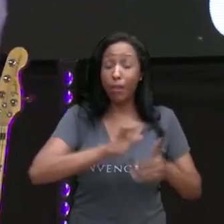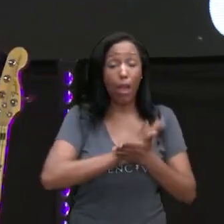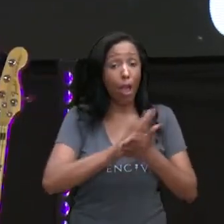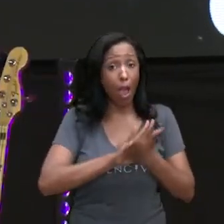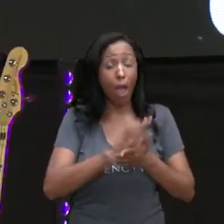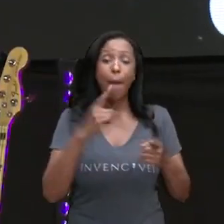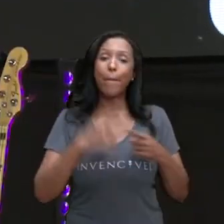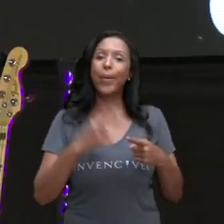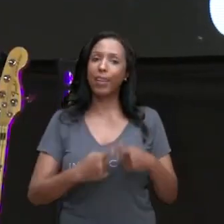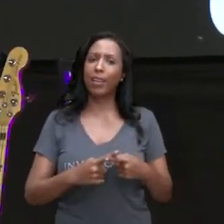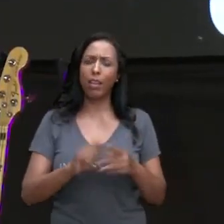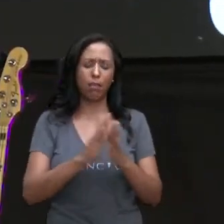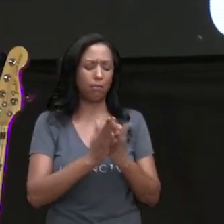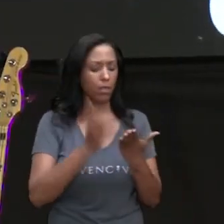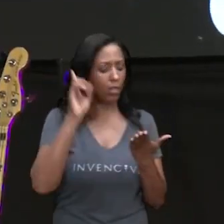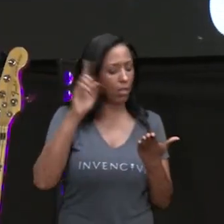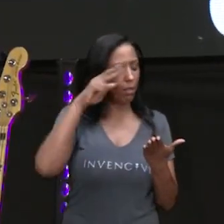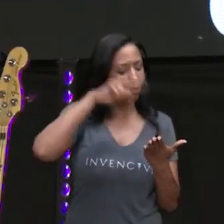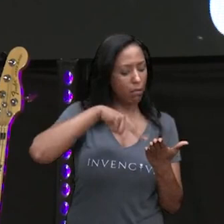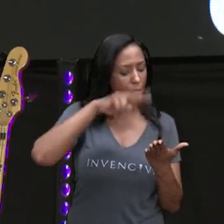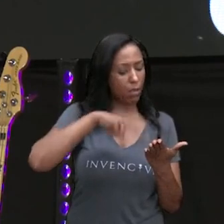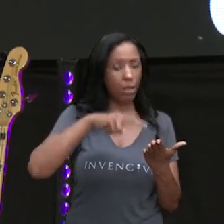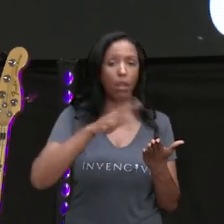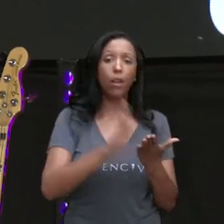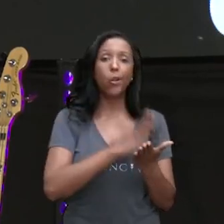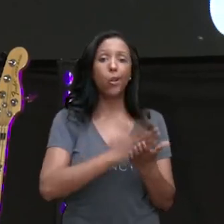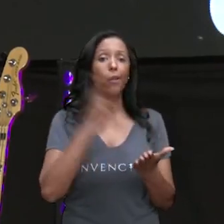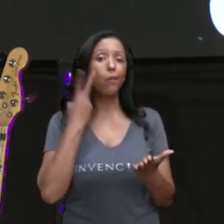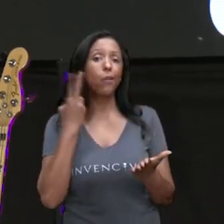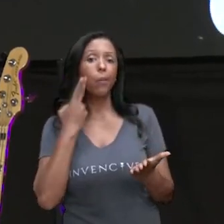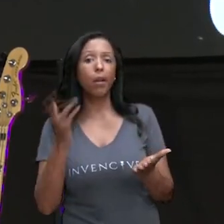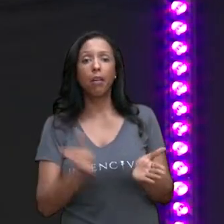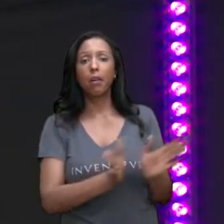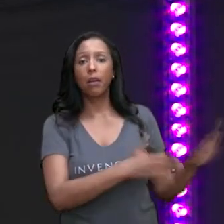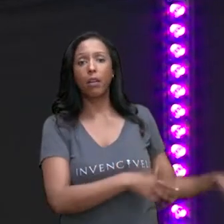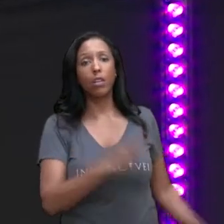Bíblia como se fosse um livro qualquer, Crônicas de Nárnia,